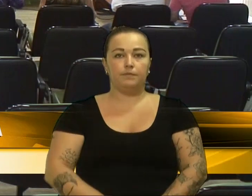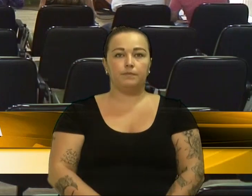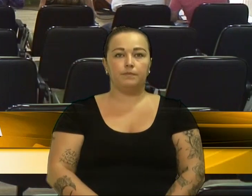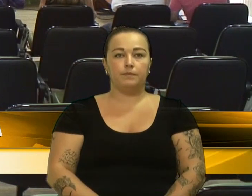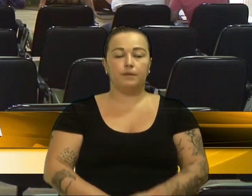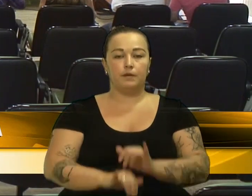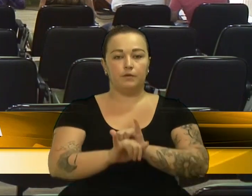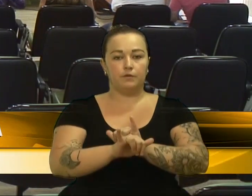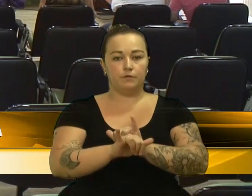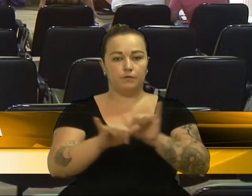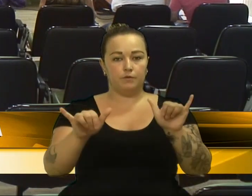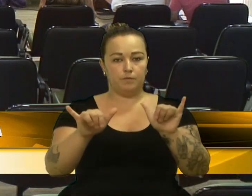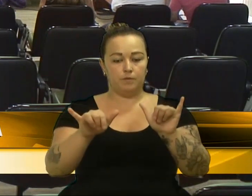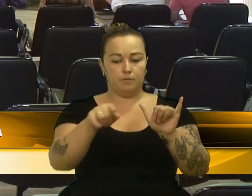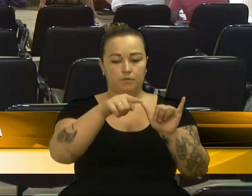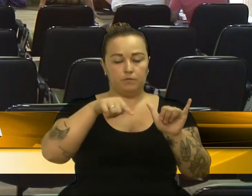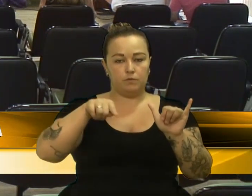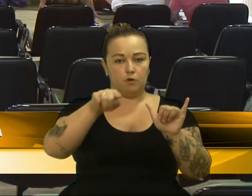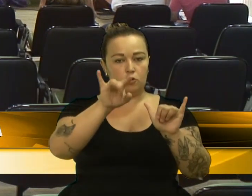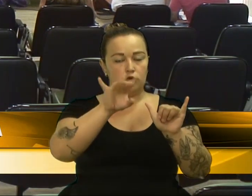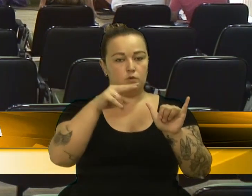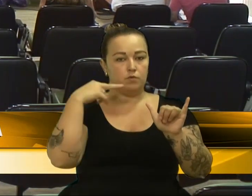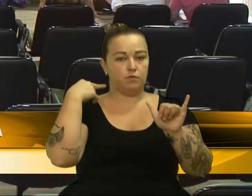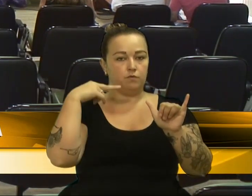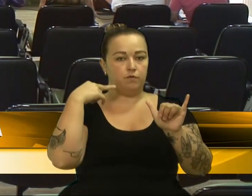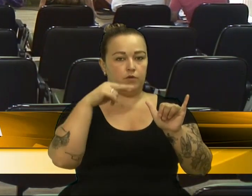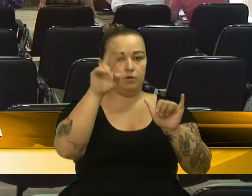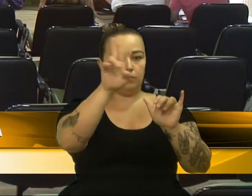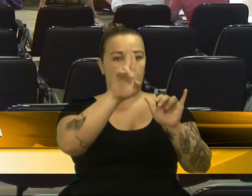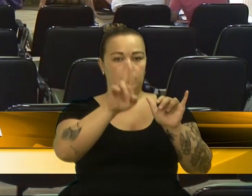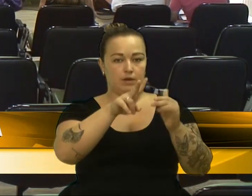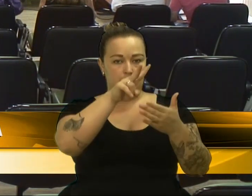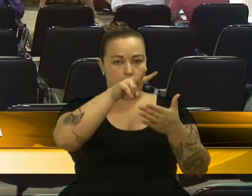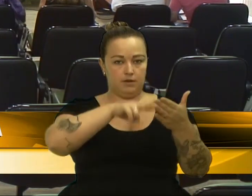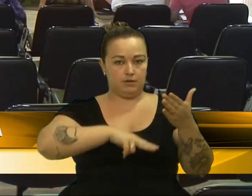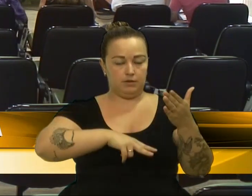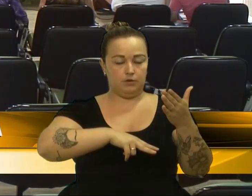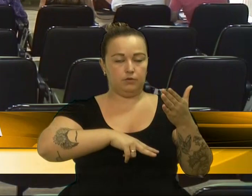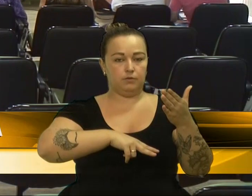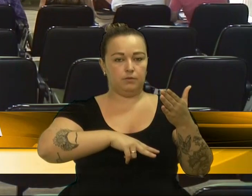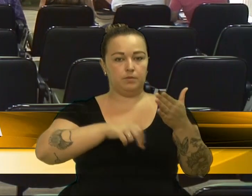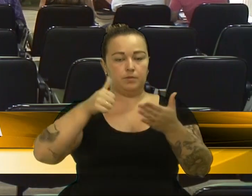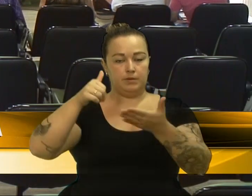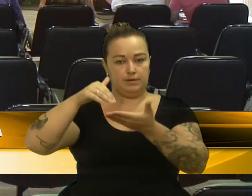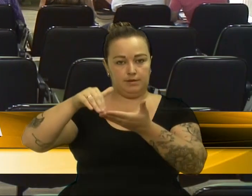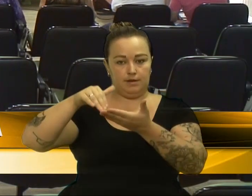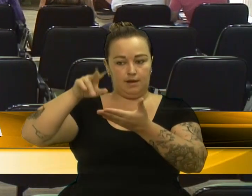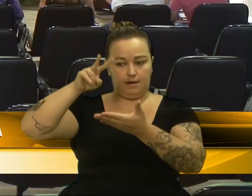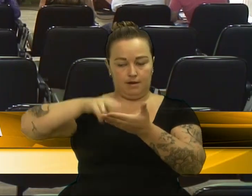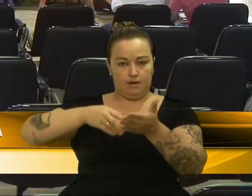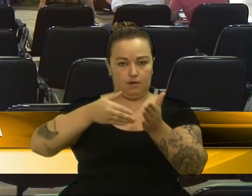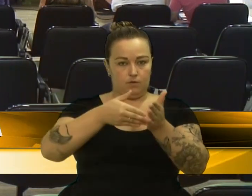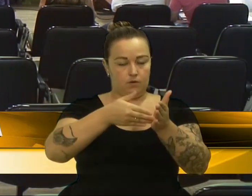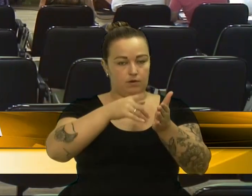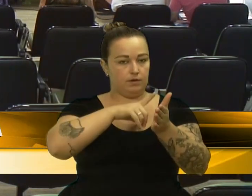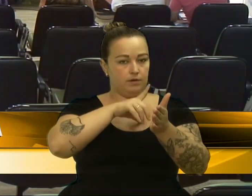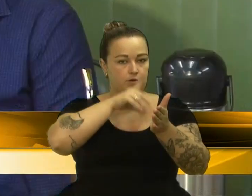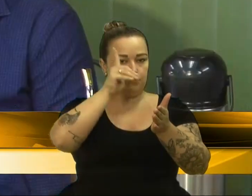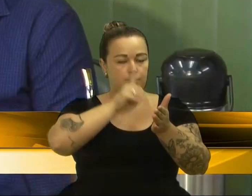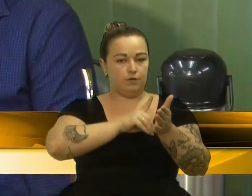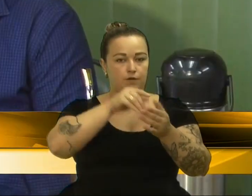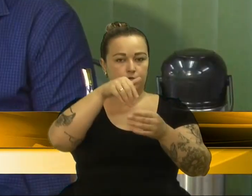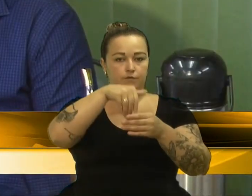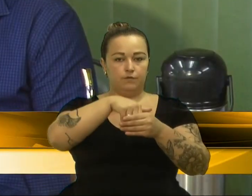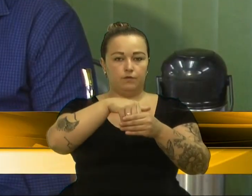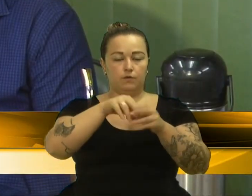Informamos ao plenário que somente os vereadores com os nomes lidos pela vereadora primeira secretária possuem direito a voto na presente